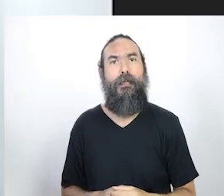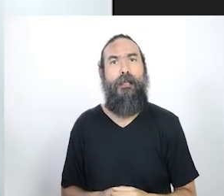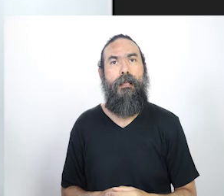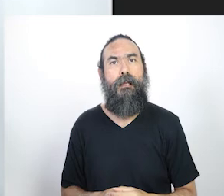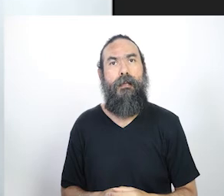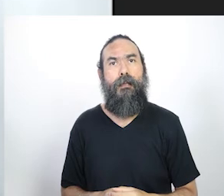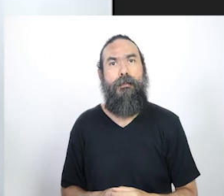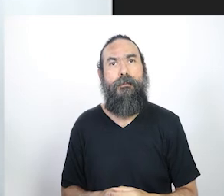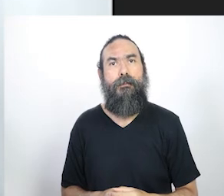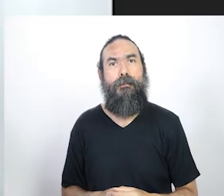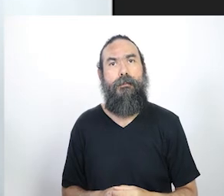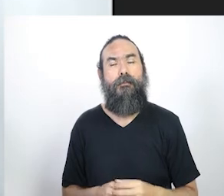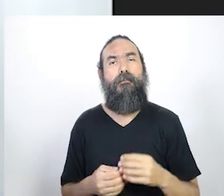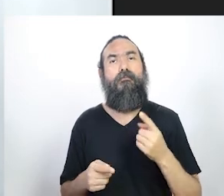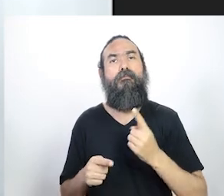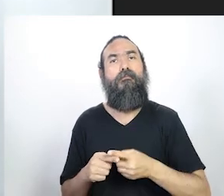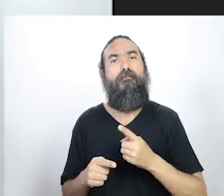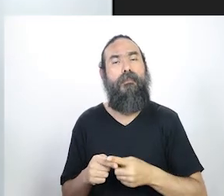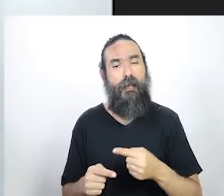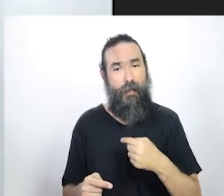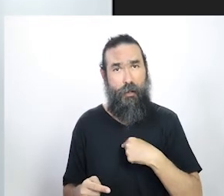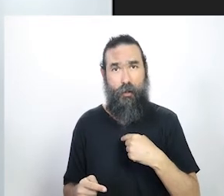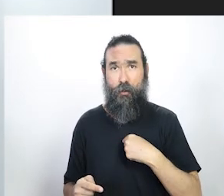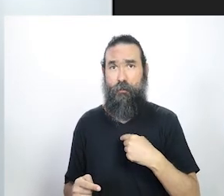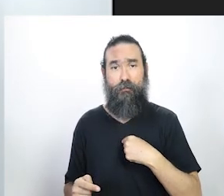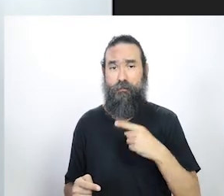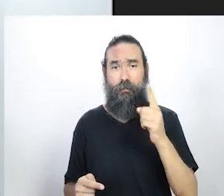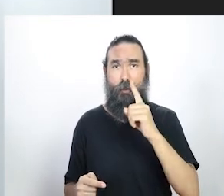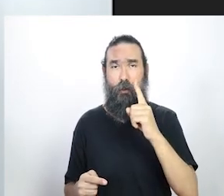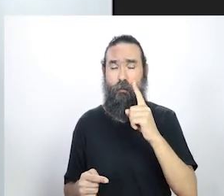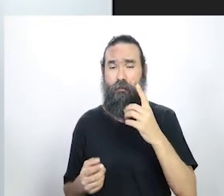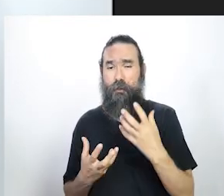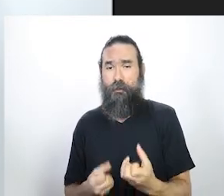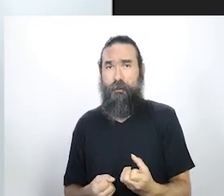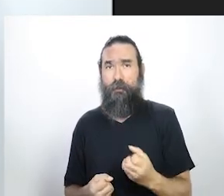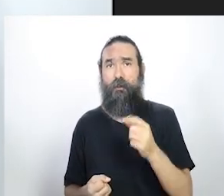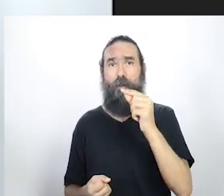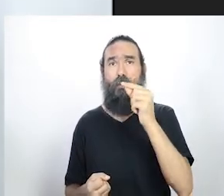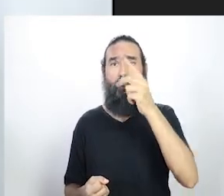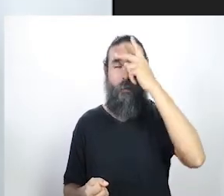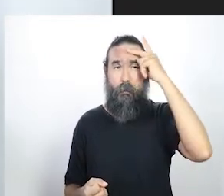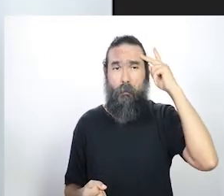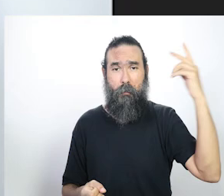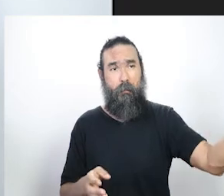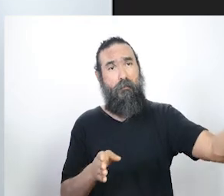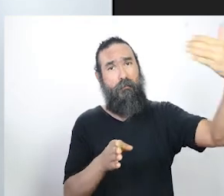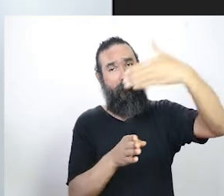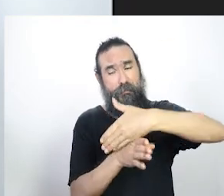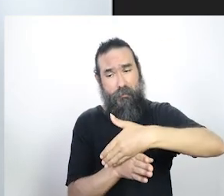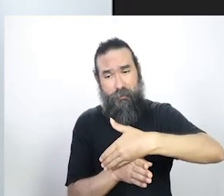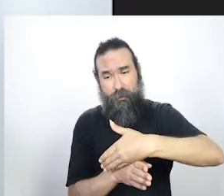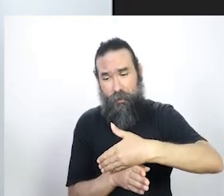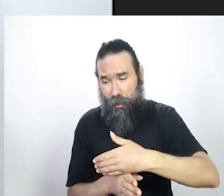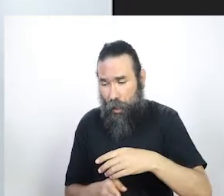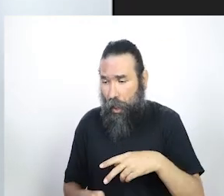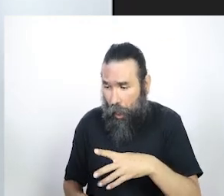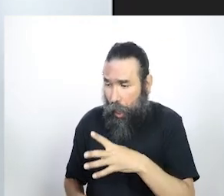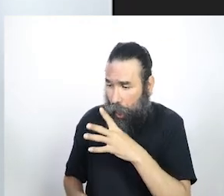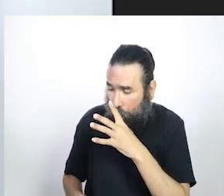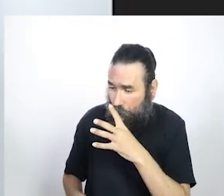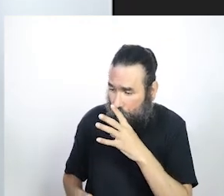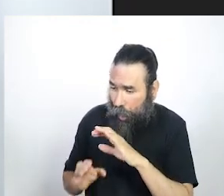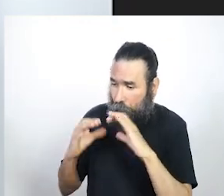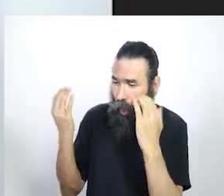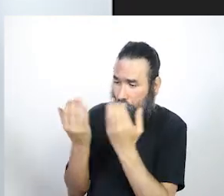essas pessoas, porque eu também sou contra as pessoas que às vezes vão nesses espaços, estudam essas culturas, estudam